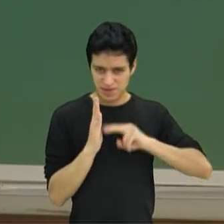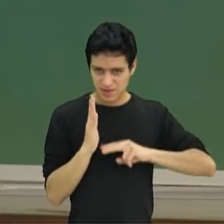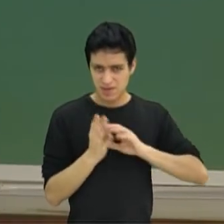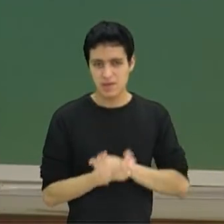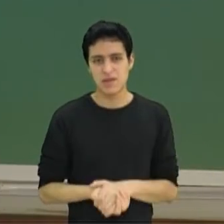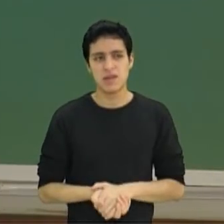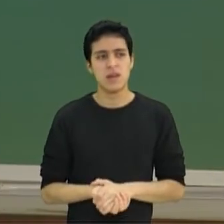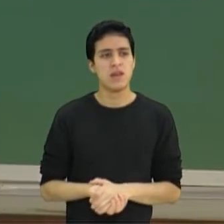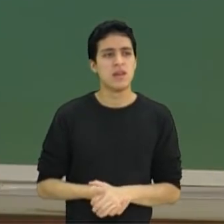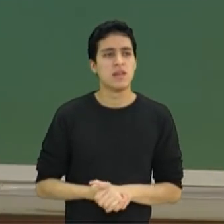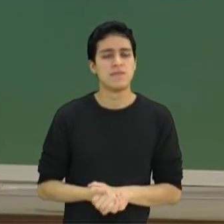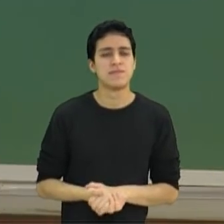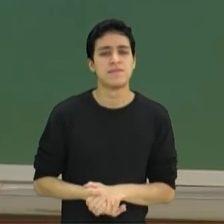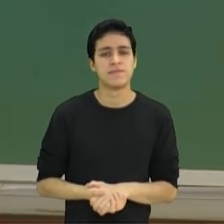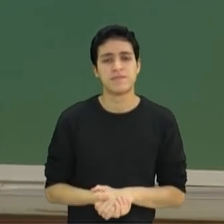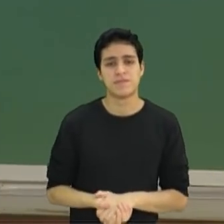estudando.